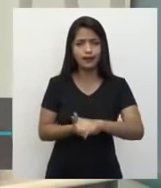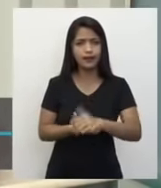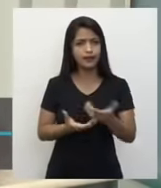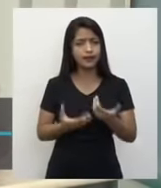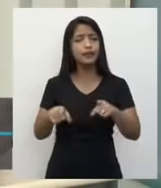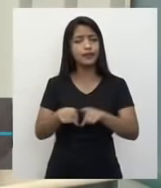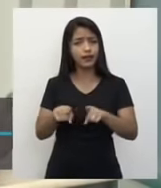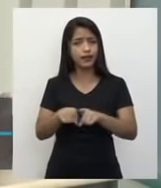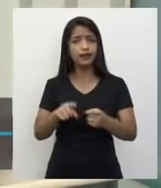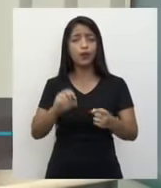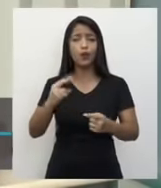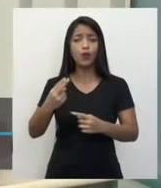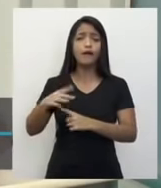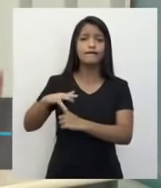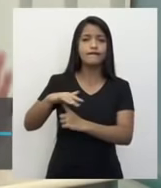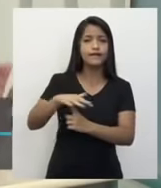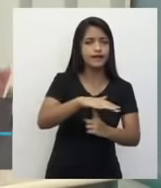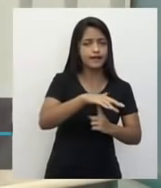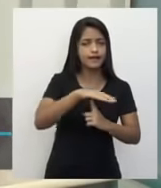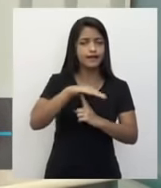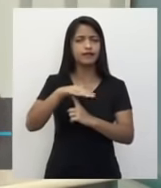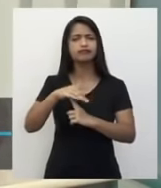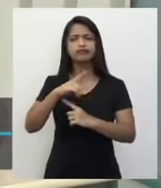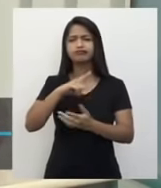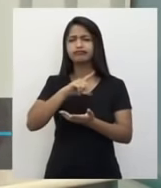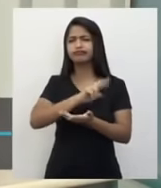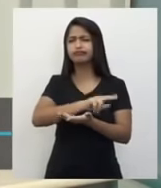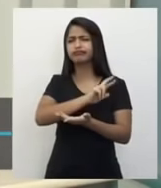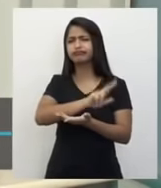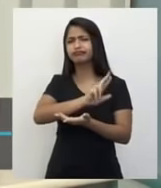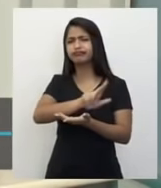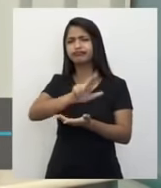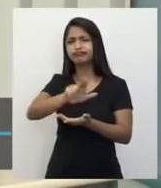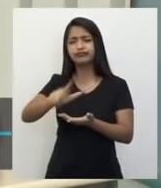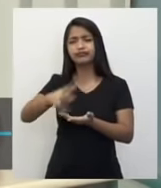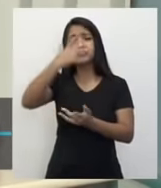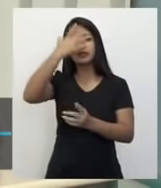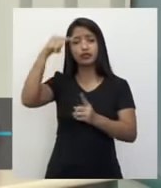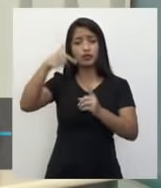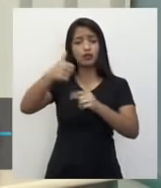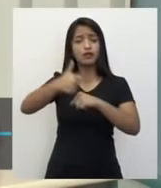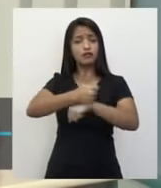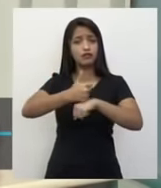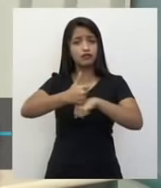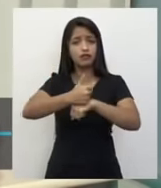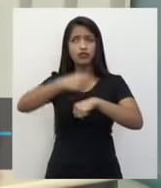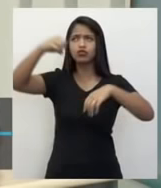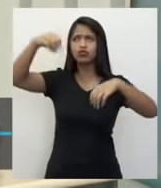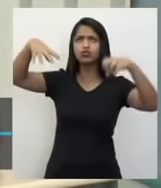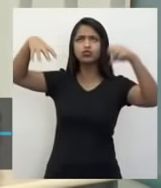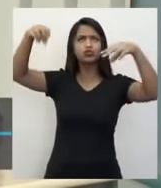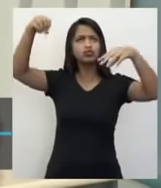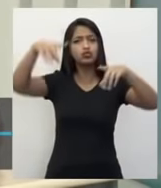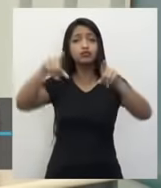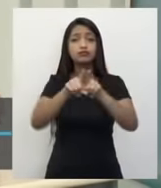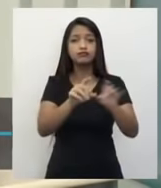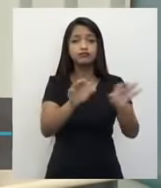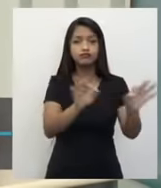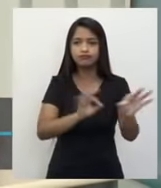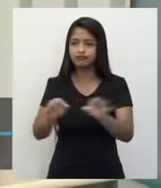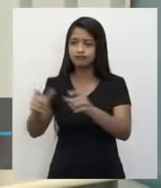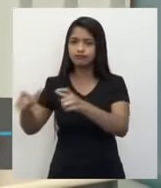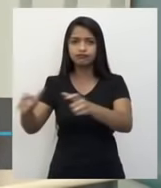dia, feiras, tem muita coisa que o iluminador e o cenógrafo podem trabalhar, tá? Então, às vezes a gente pensa